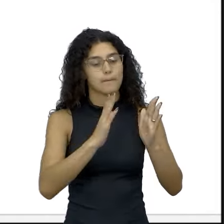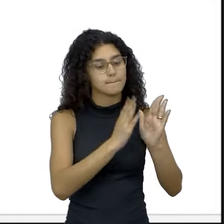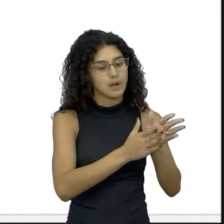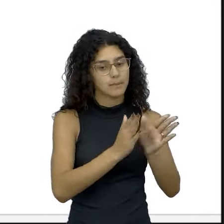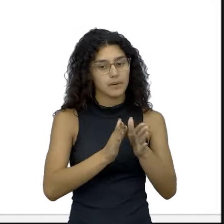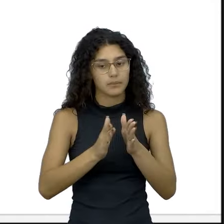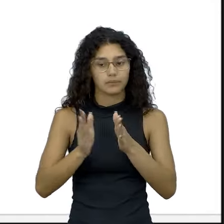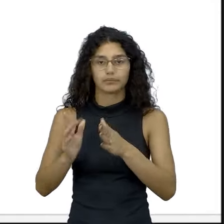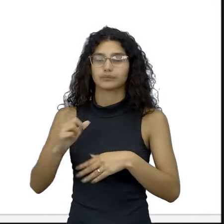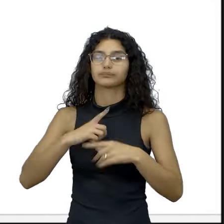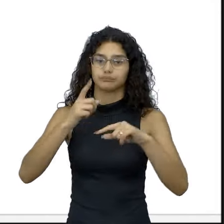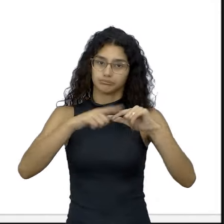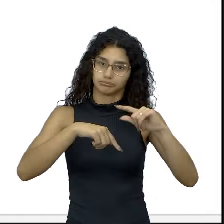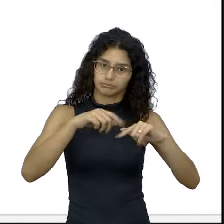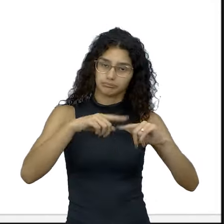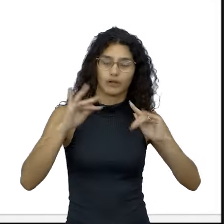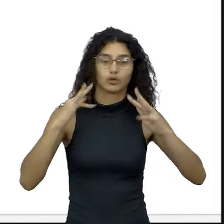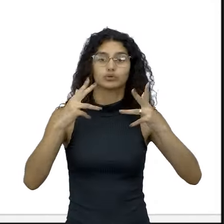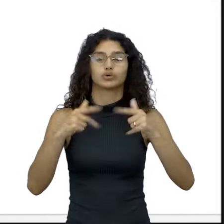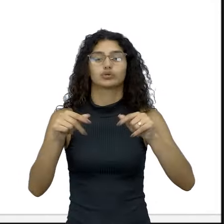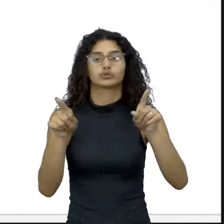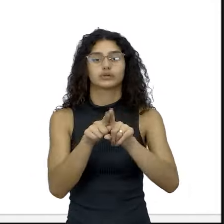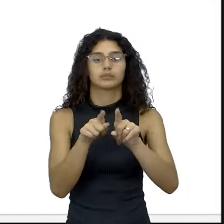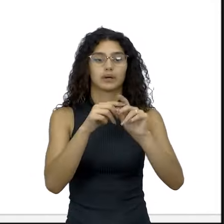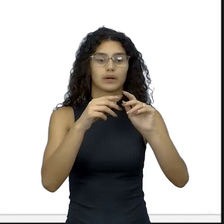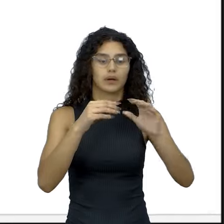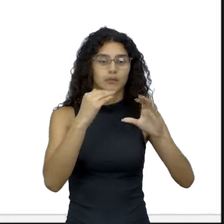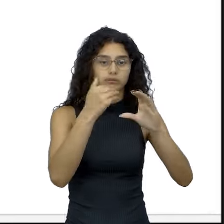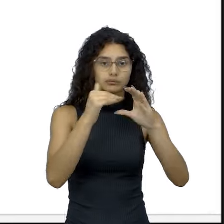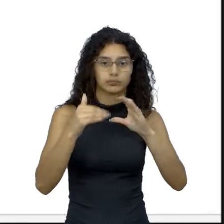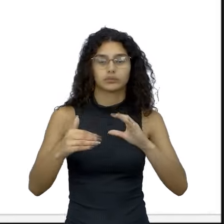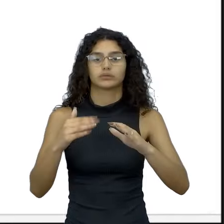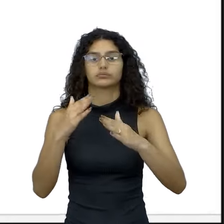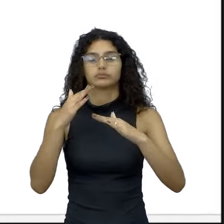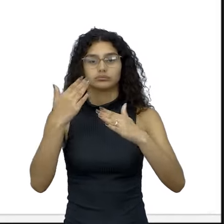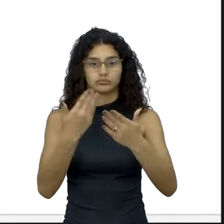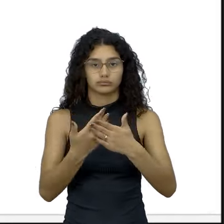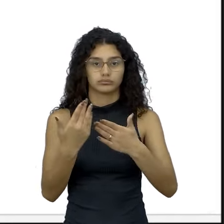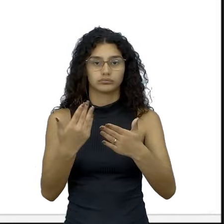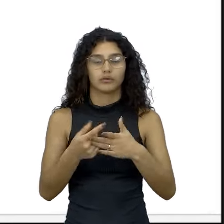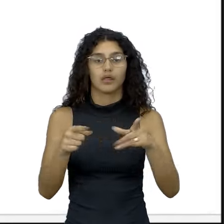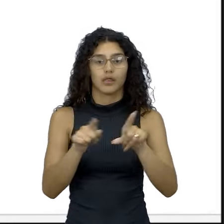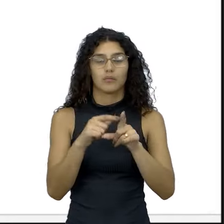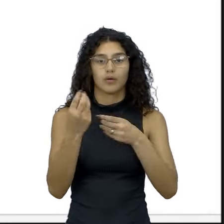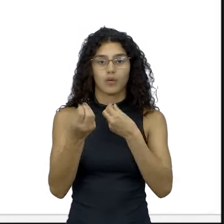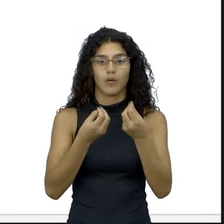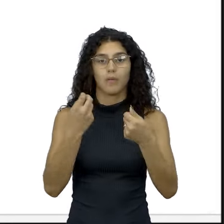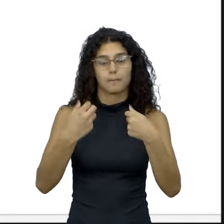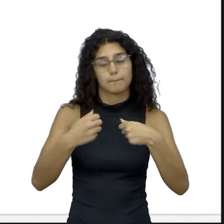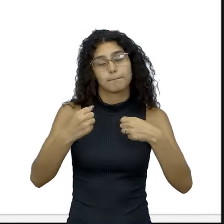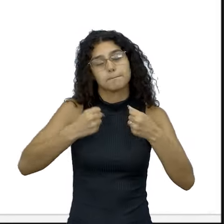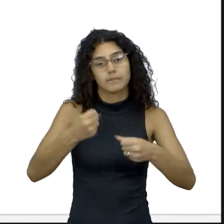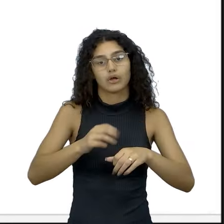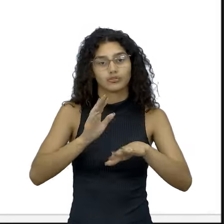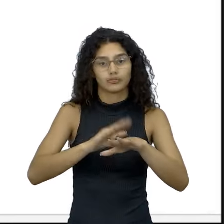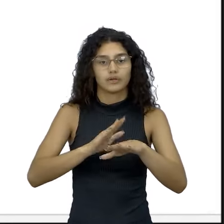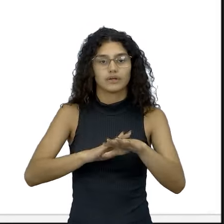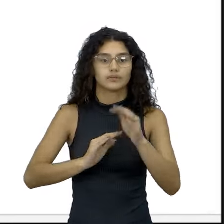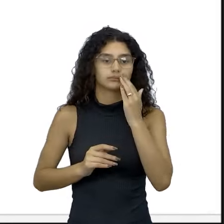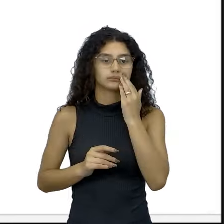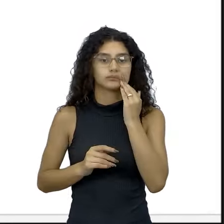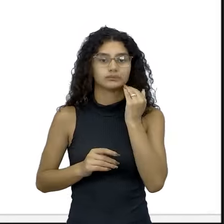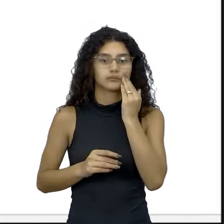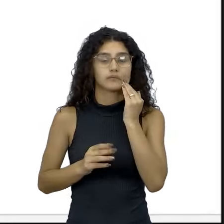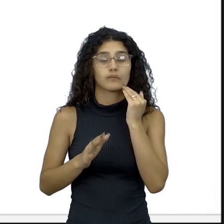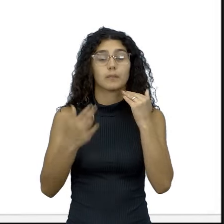dessas aulas no material e todos os encaminhamentos dessas aulas também como devem ser realizadas. Mas